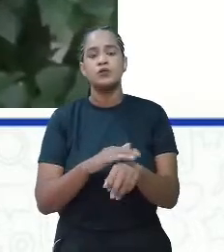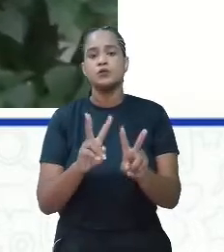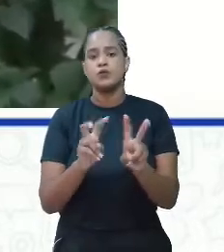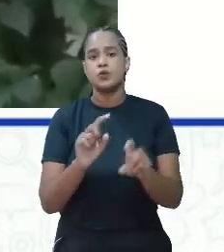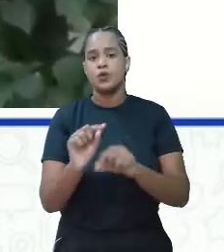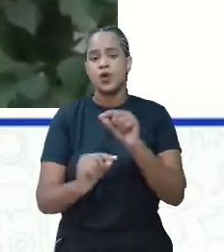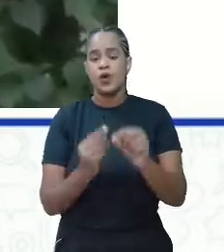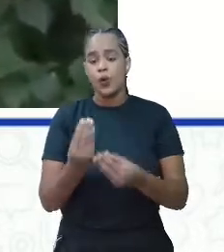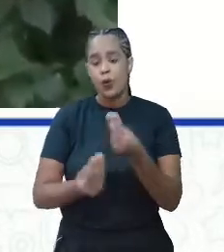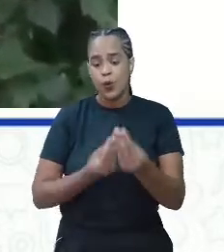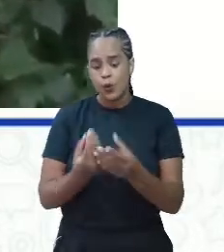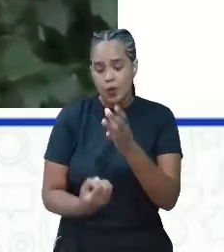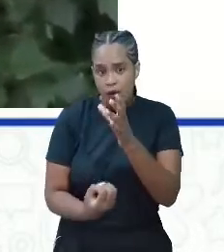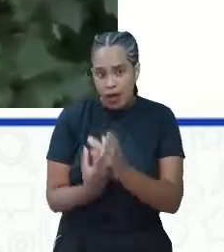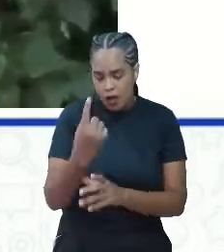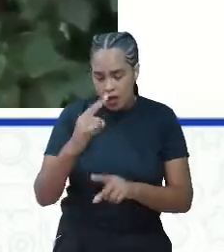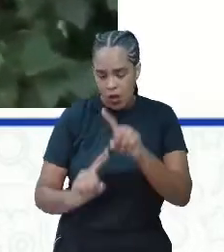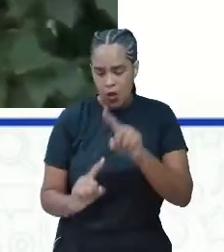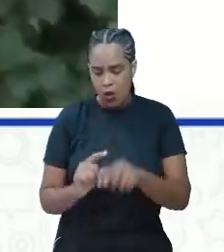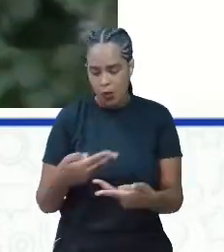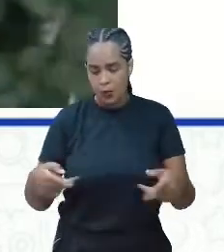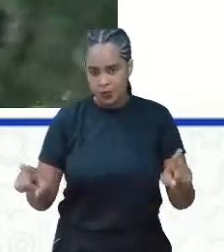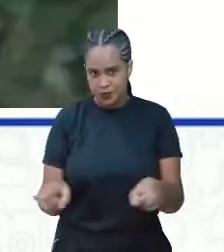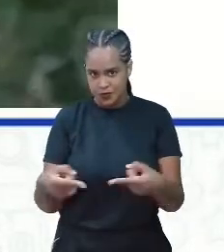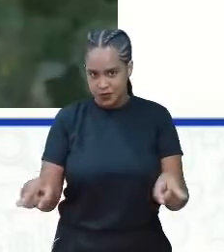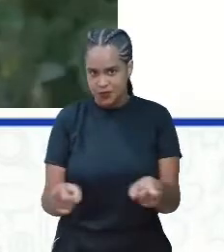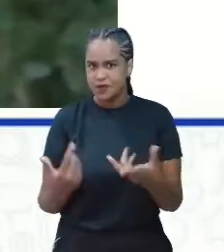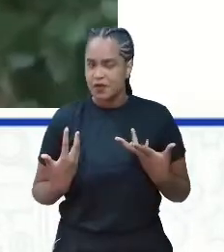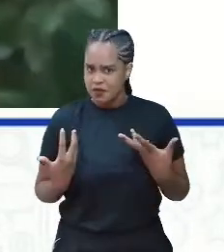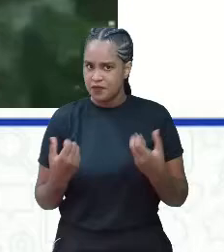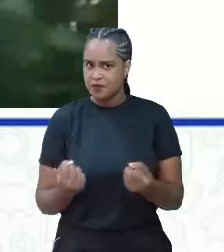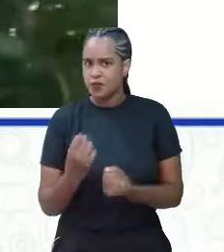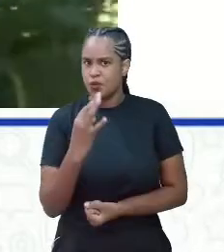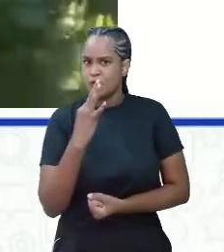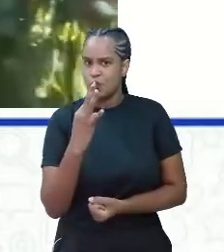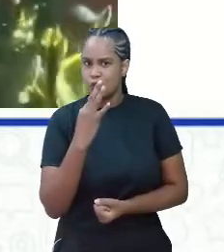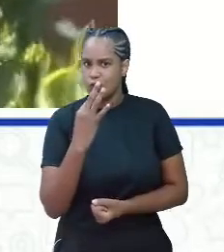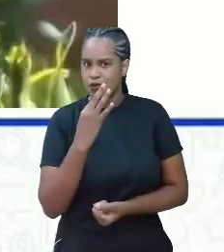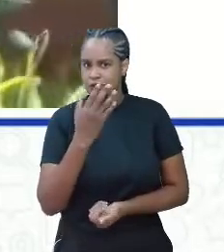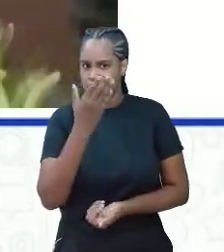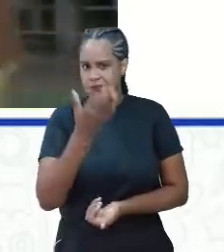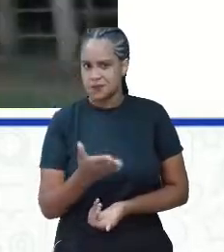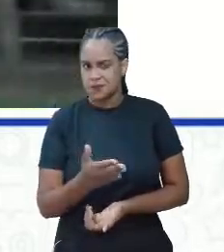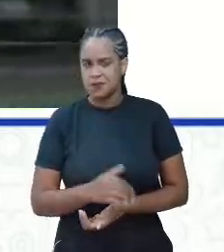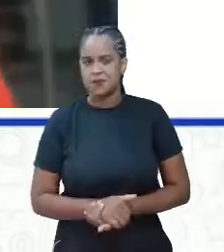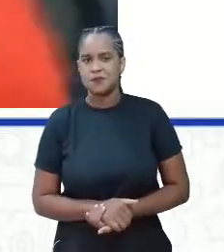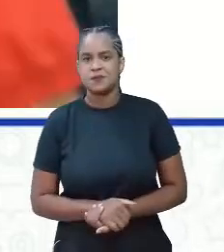manutenção de instrumentos musicais. Bora lá? Vamos conhecer Paulo?